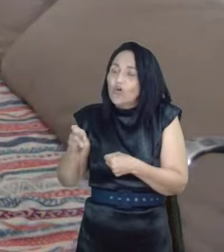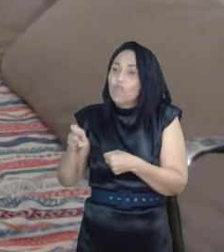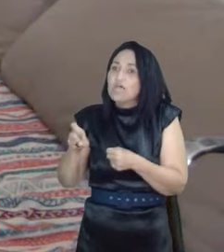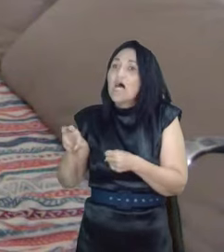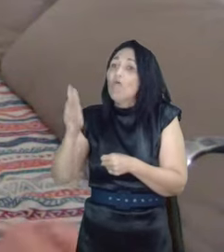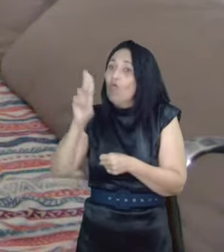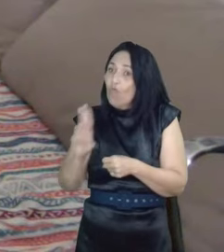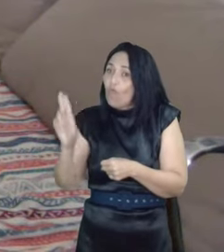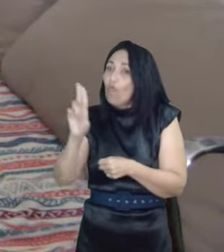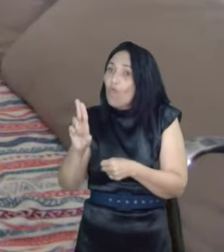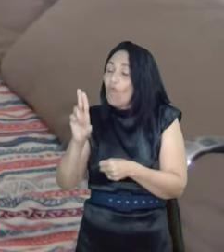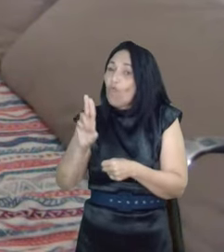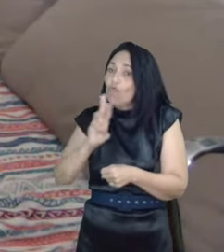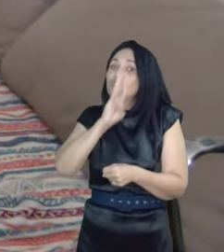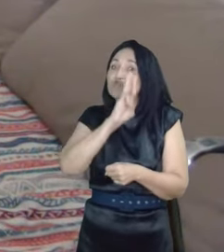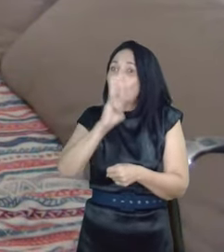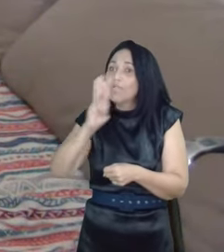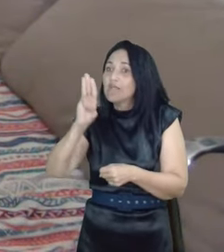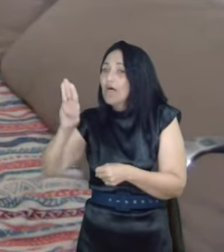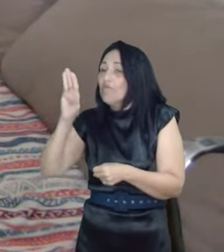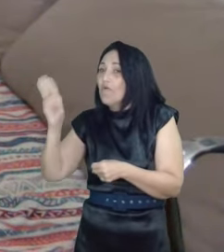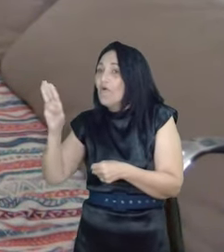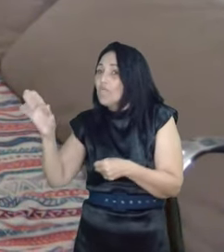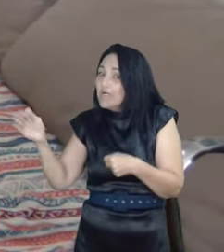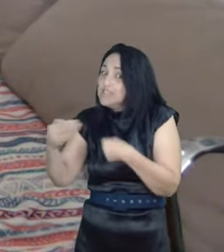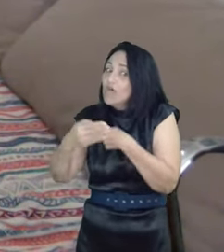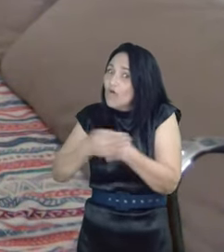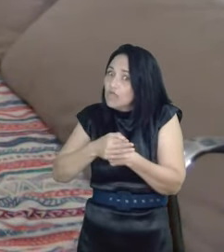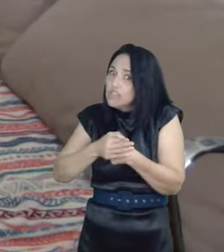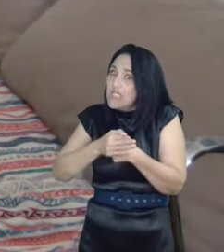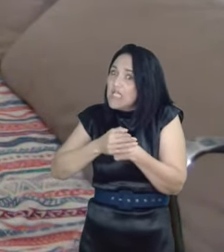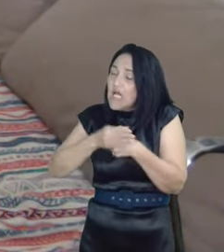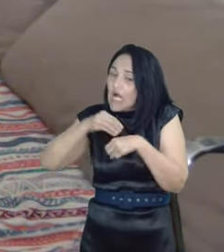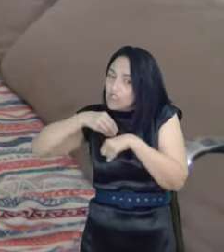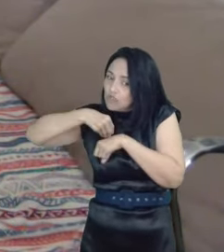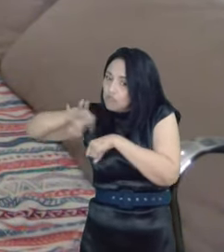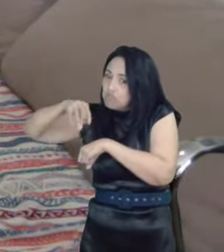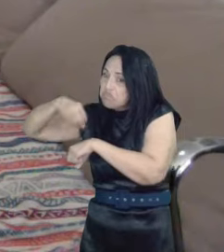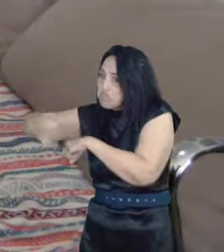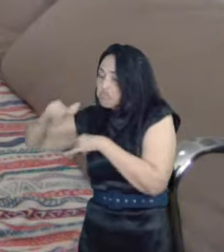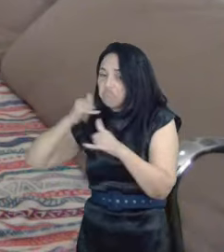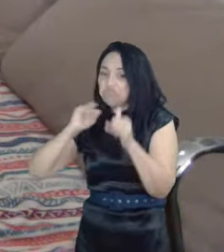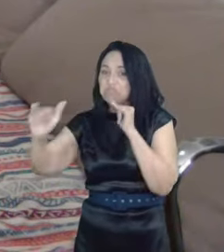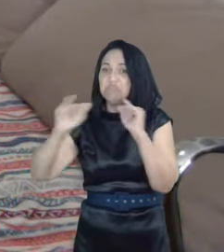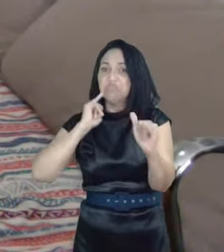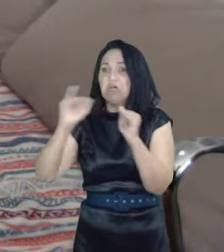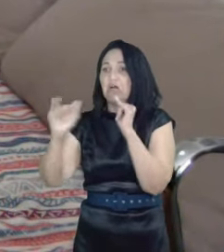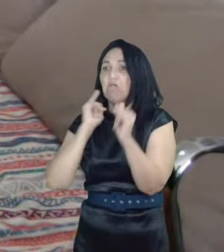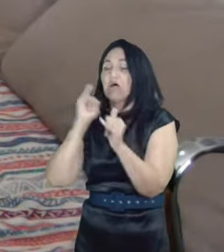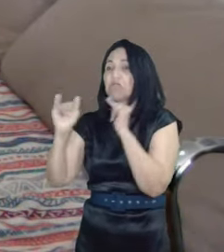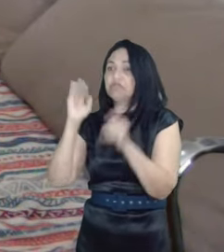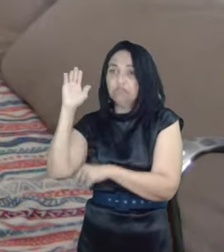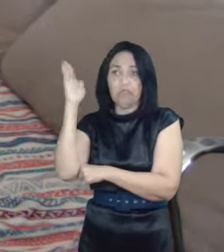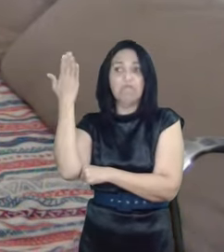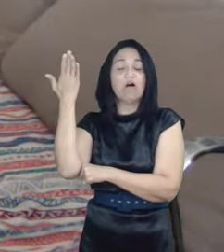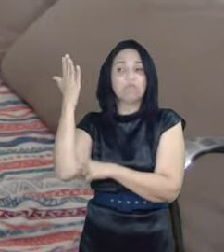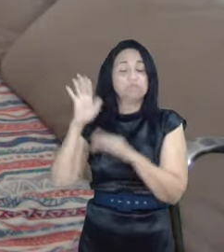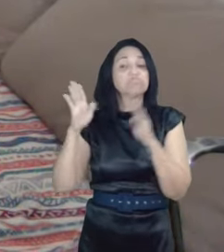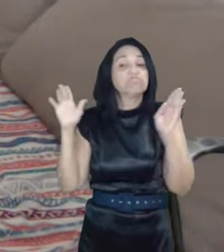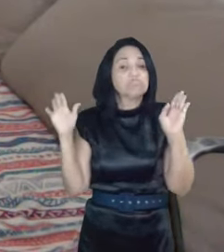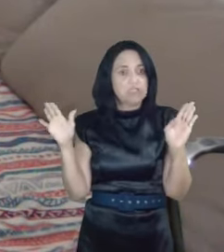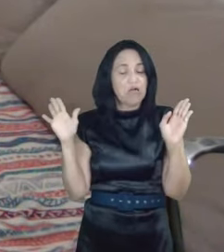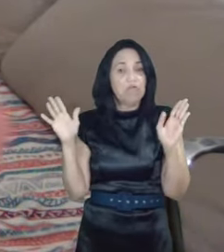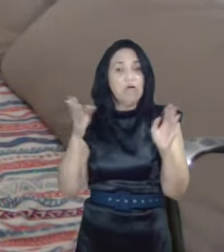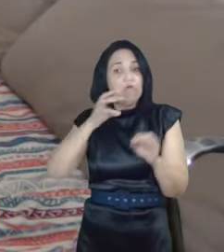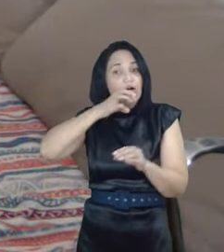plataforma, para encobrir essa disseminação de notícias falsas. E é assim que tem funcionado a lógica de Elon Musk. Ele